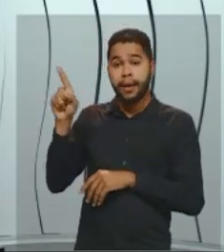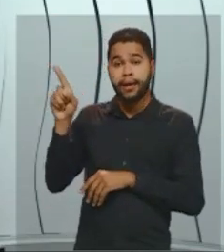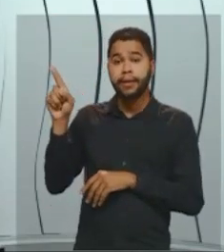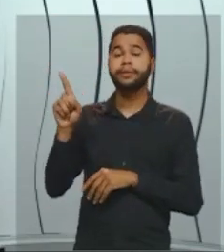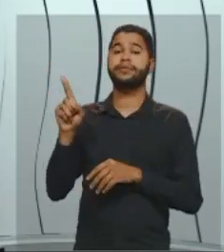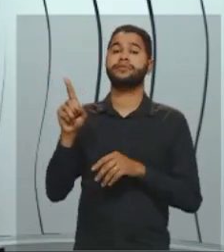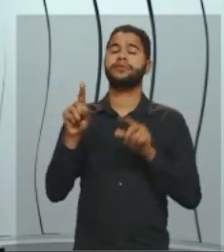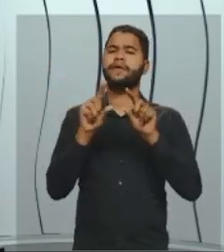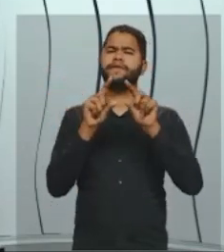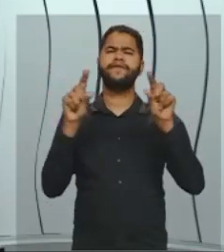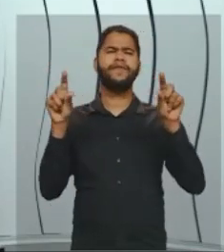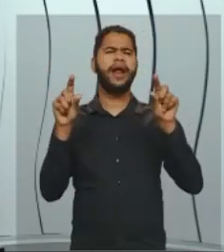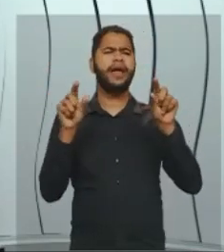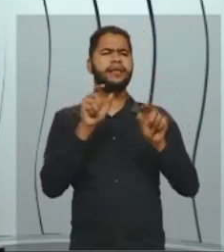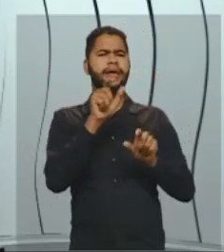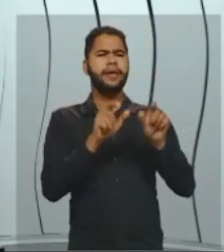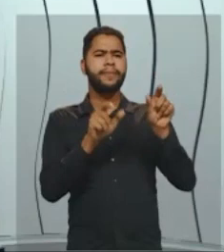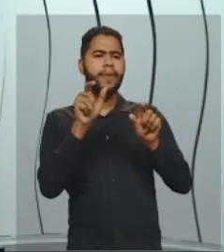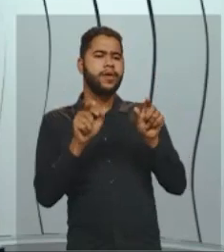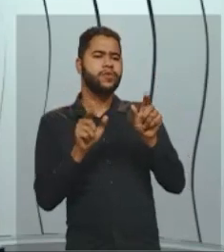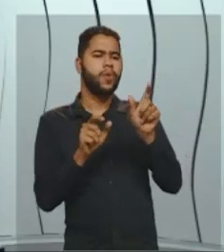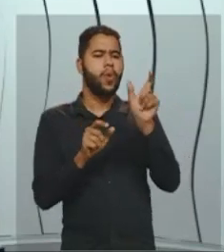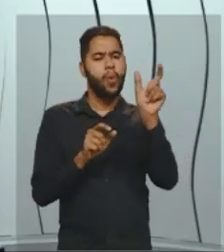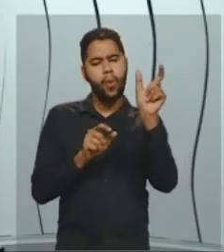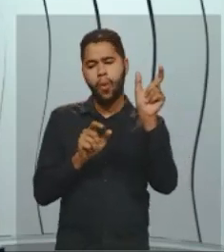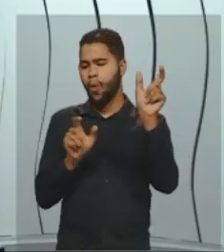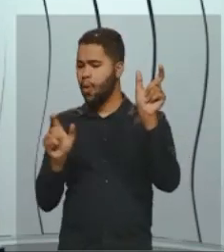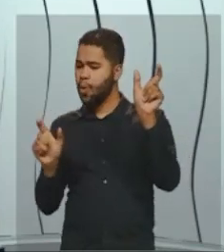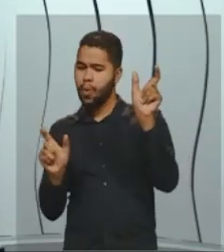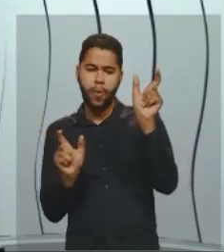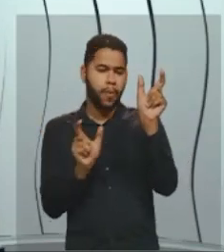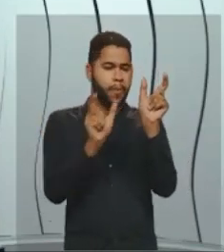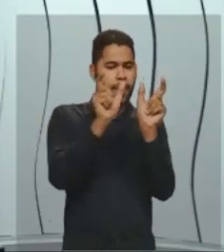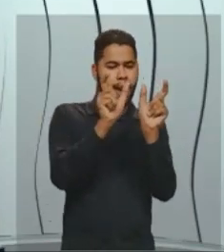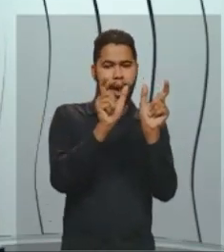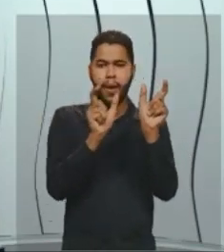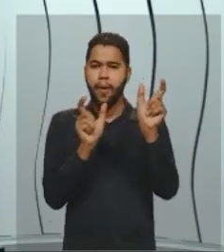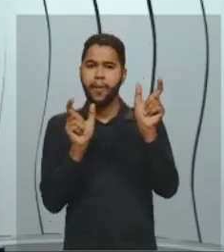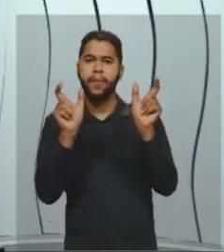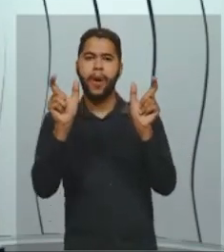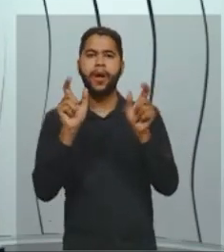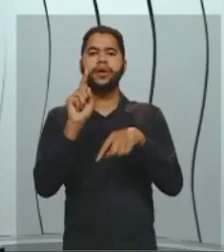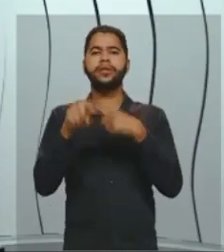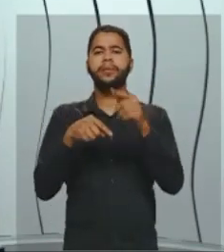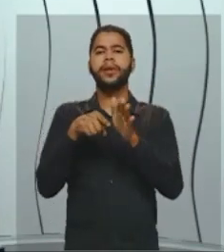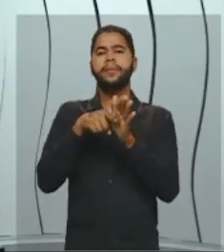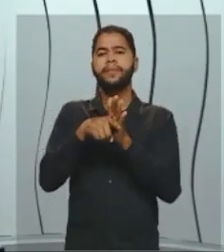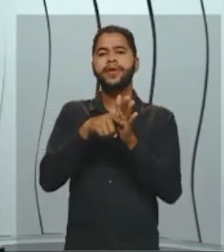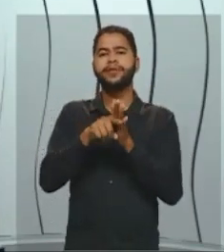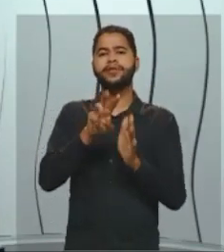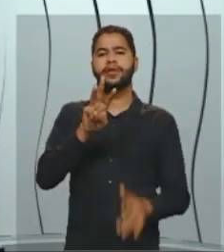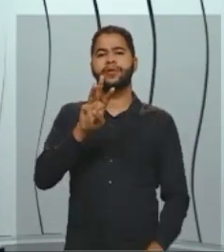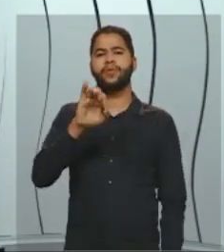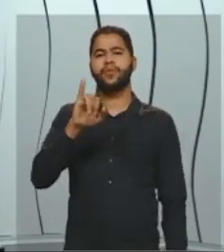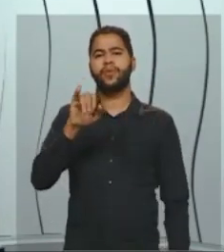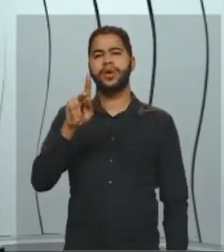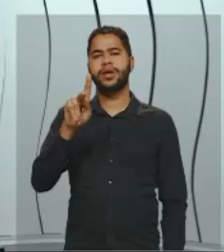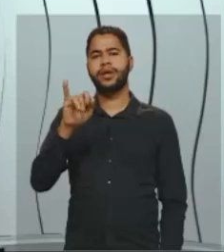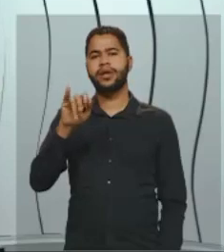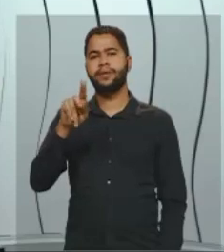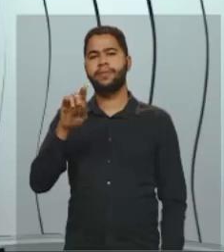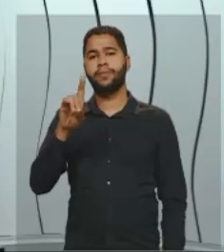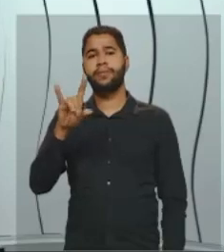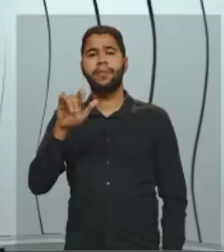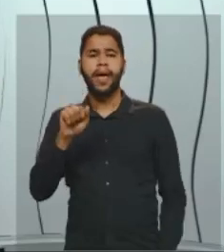feita por tanta gente, um fez uma parte, outro pesquisei isso na Wikipedia. Então, tanta gente, um mexeu de cá,